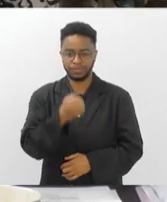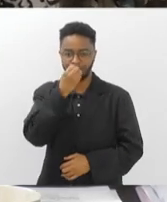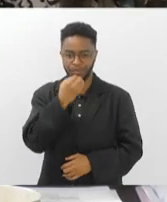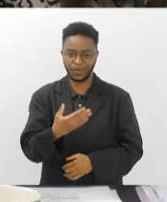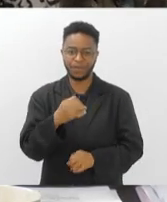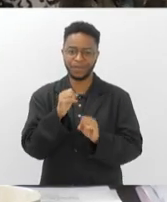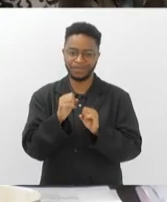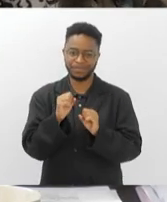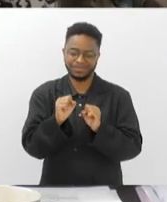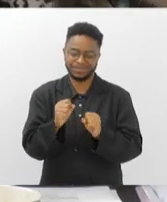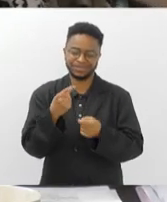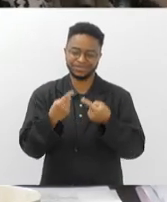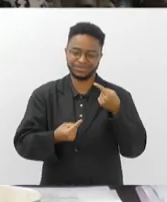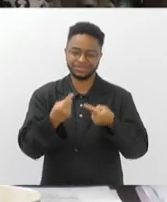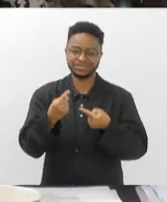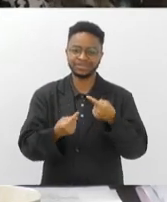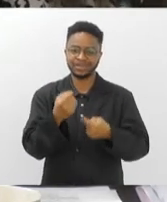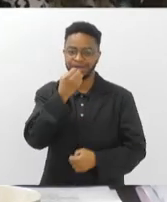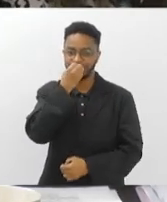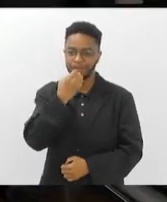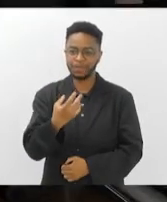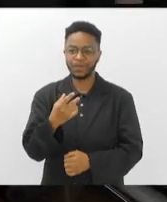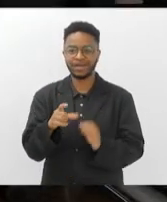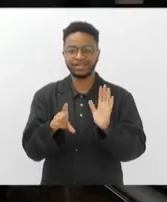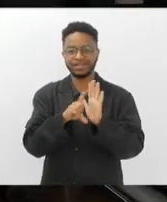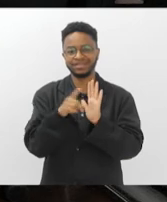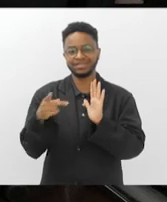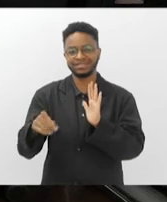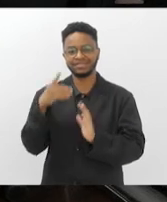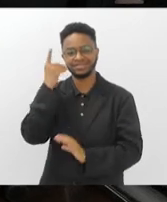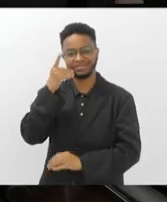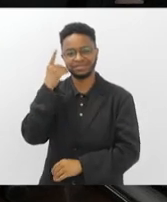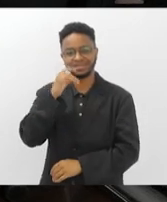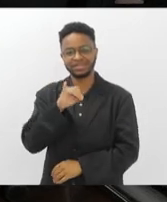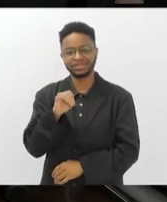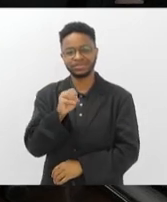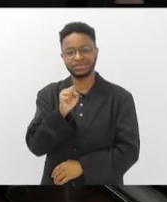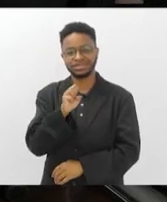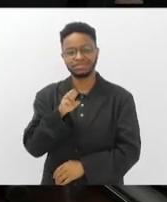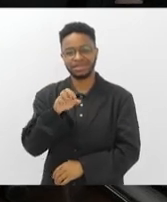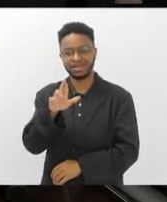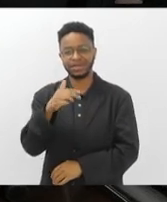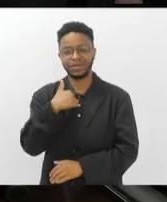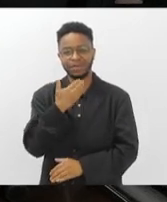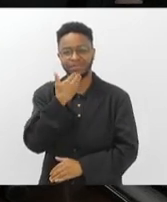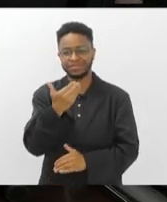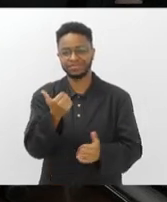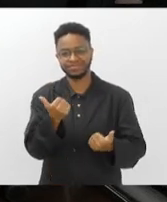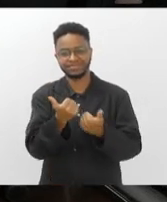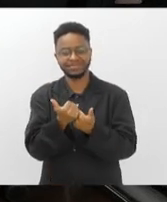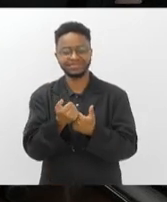Eu discuti muito boa a lei do deputado professor Josemar, pedirei com a autoria.